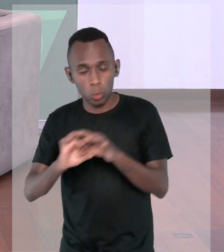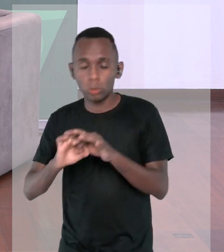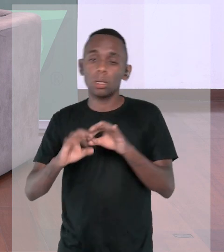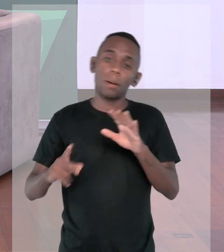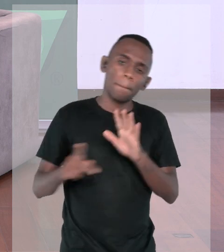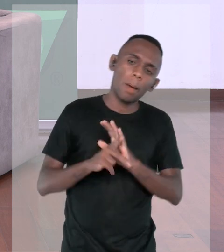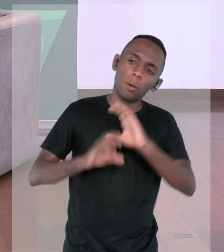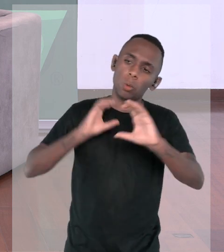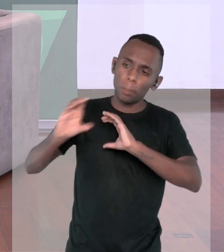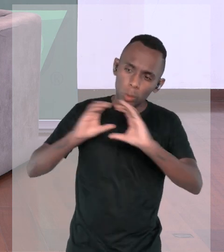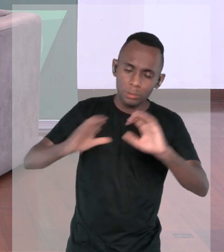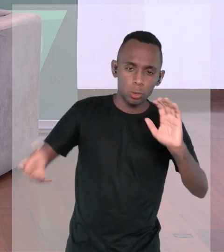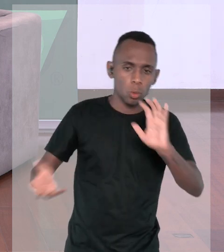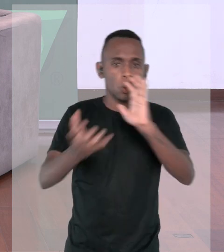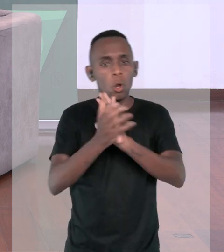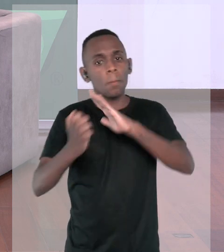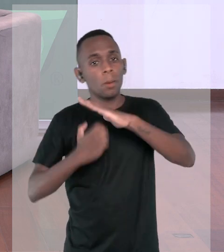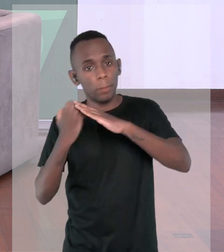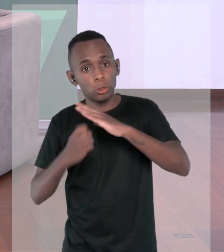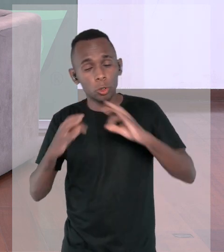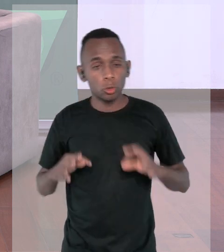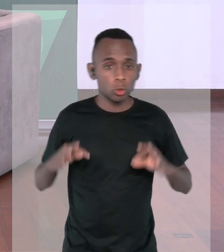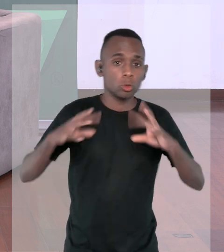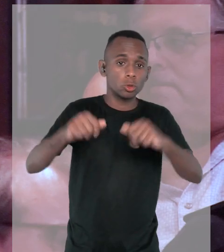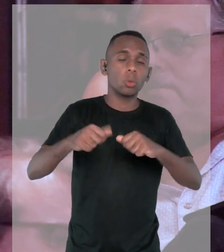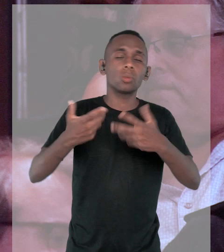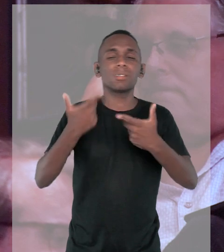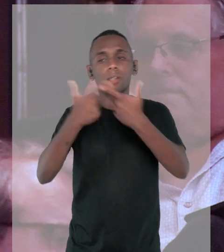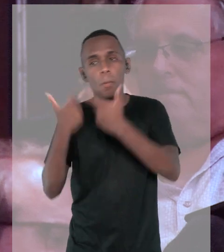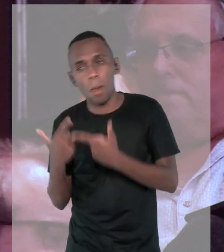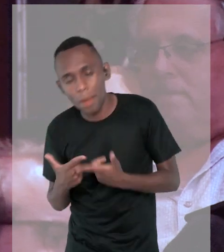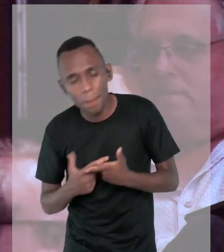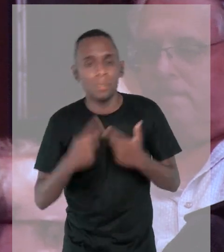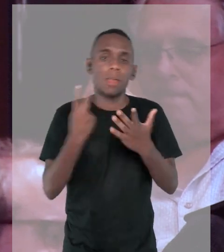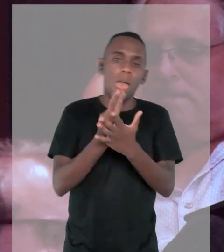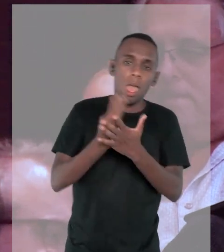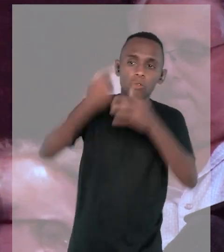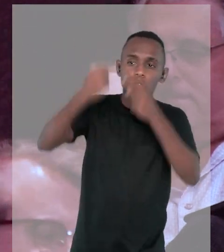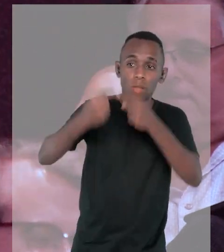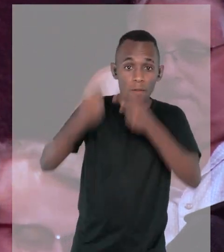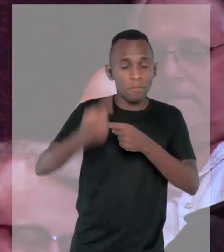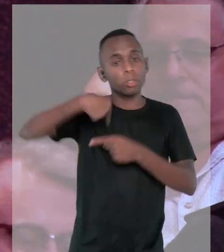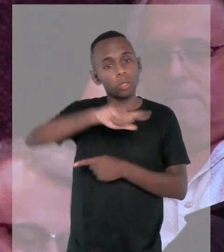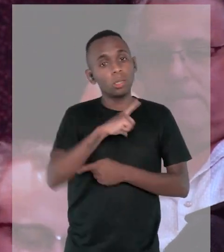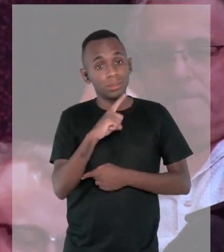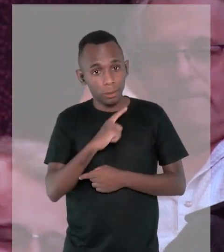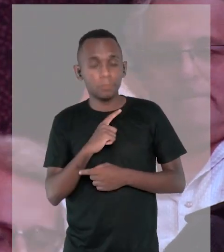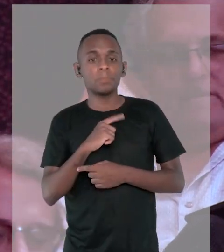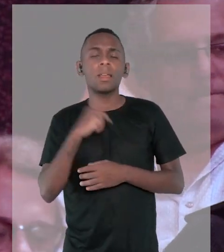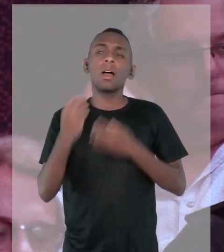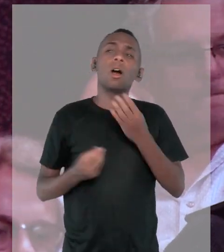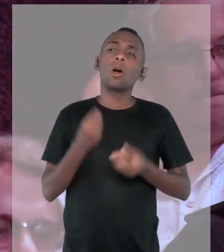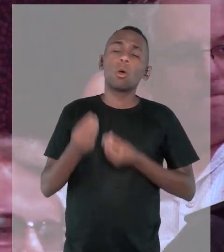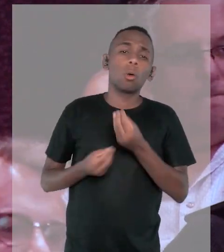da comunicação corporativa, empresarial, todos esses perrengues, esses equívocos, esses desafios que a gente enfrenta,